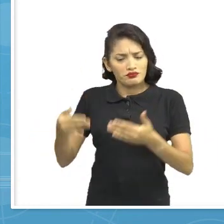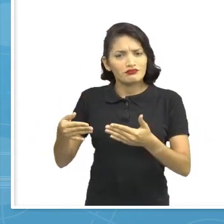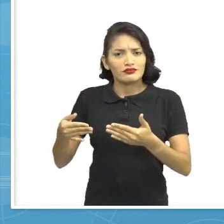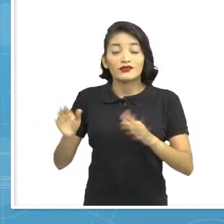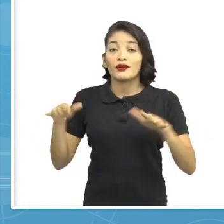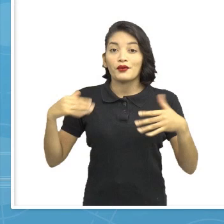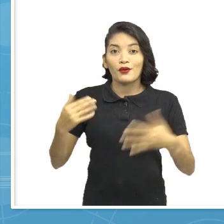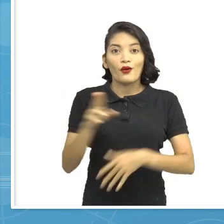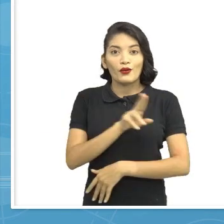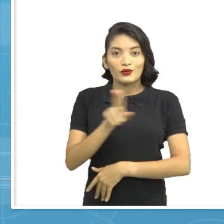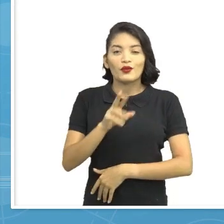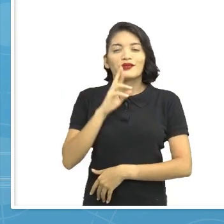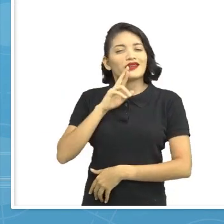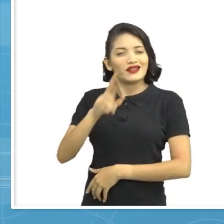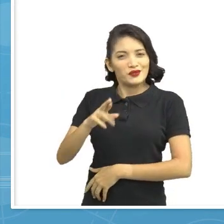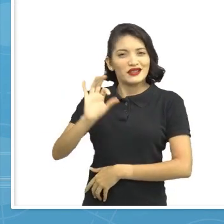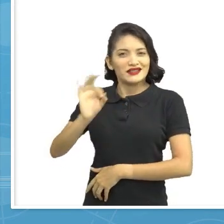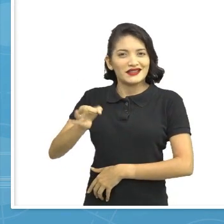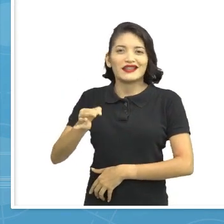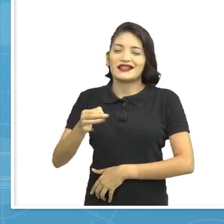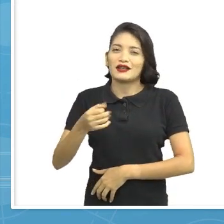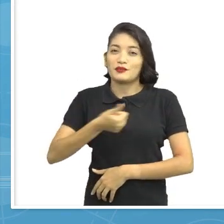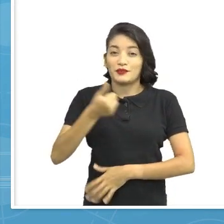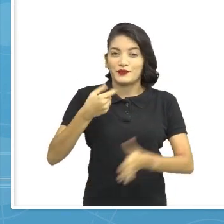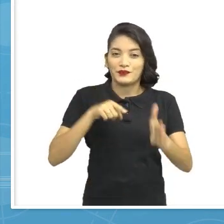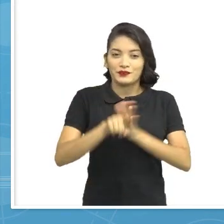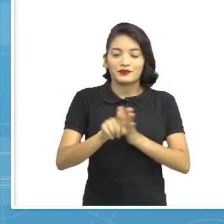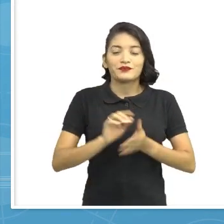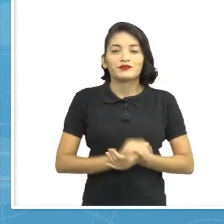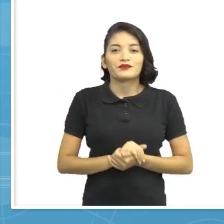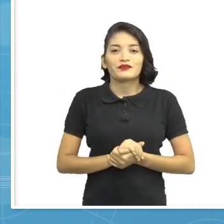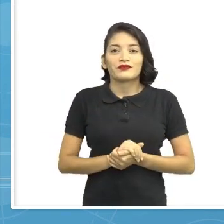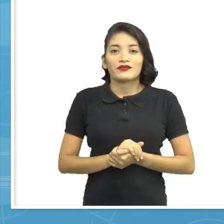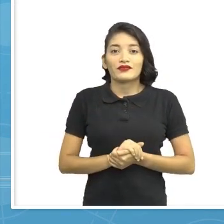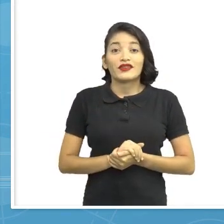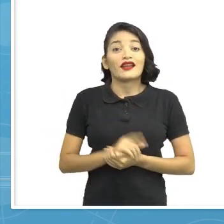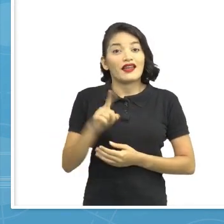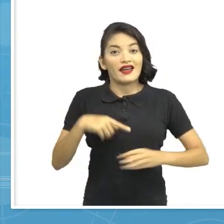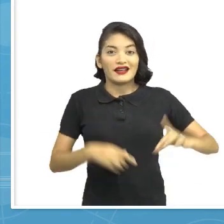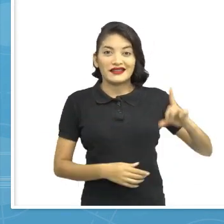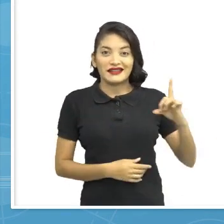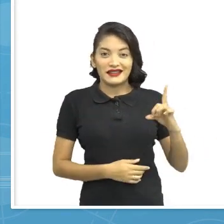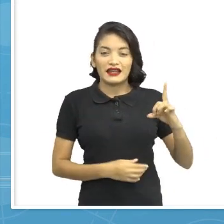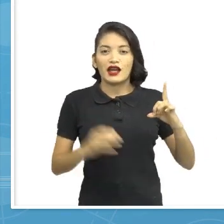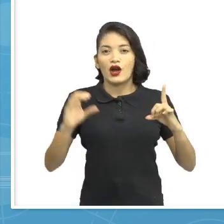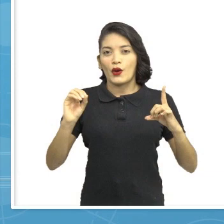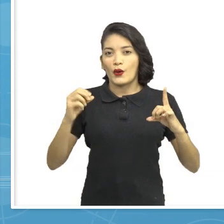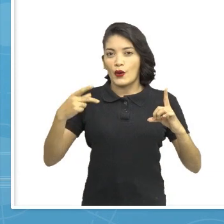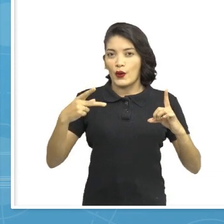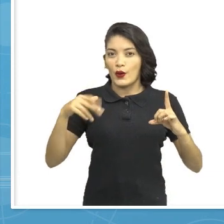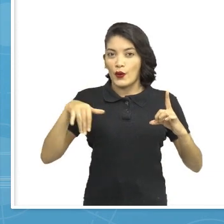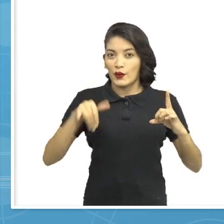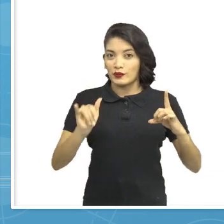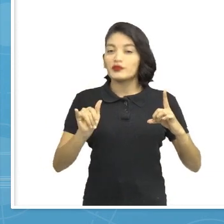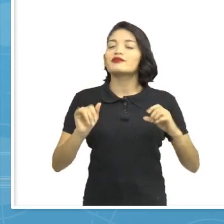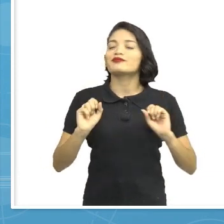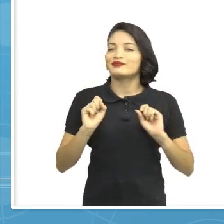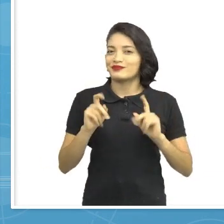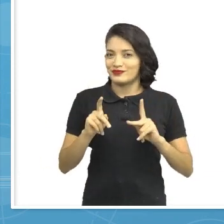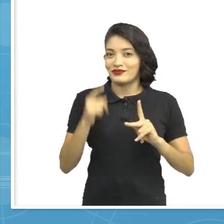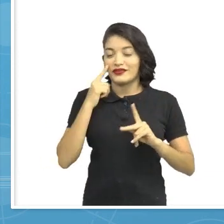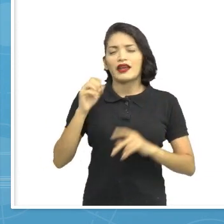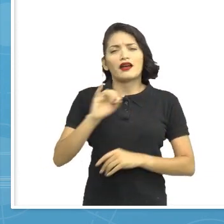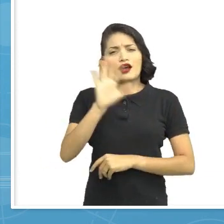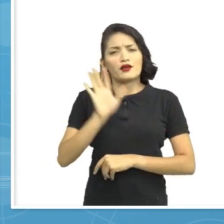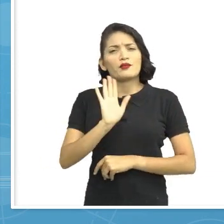qual é a resposta correta da nossa atividade? A resposta correta é a alternativa D, é um OP, que é que foi essa imagem